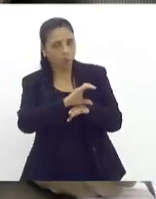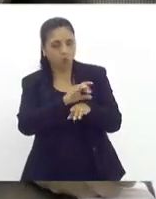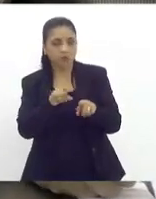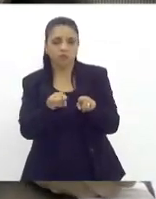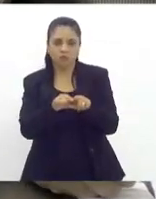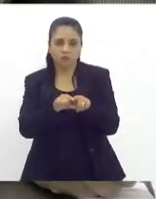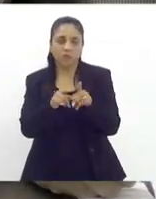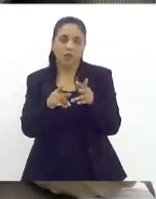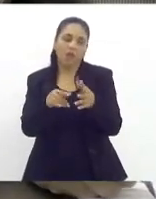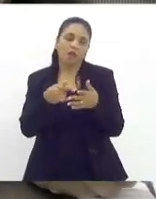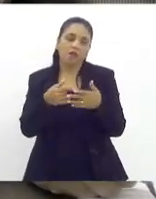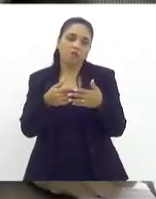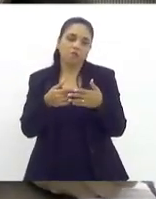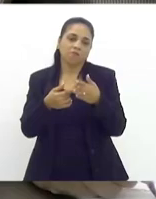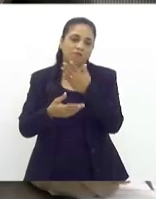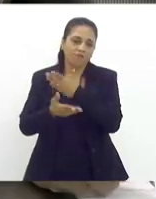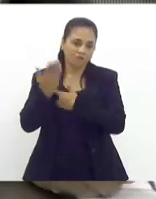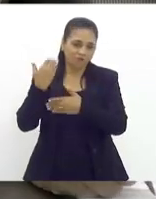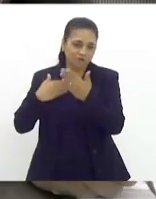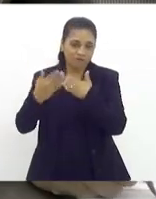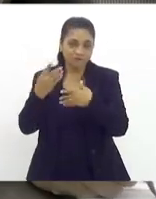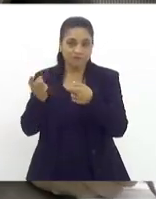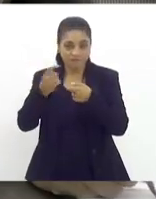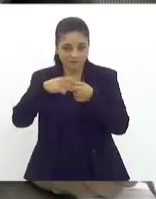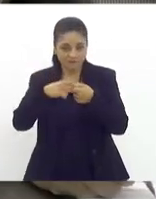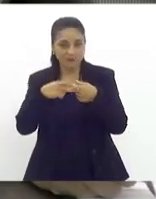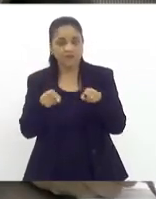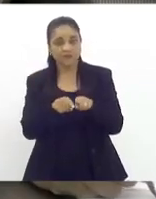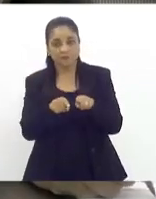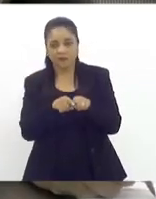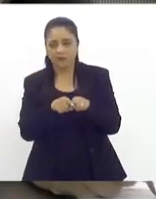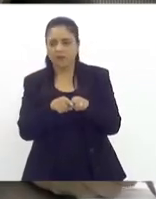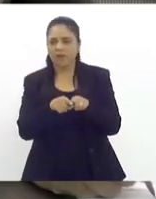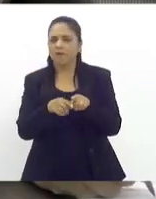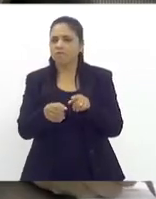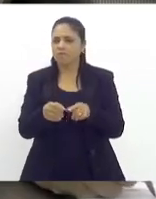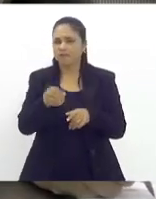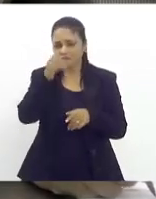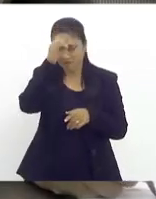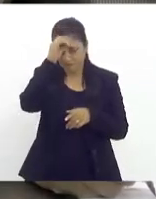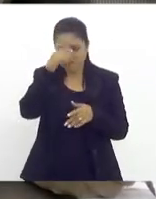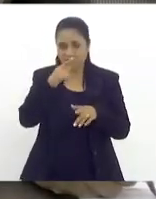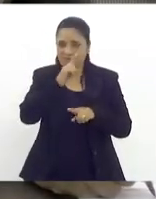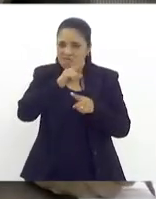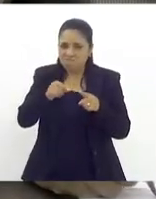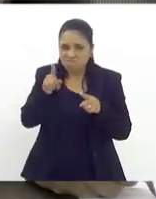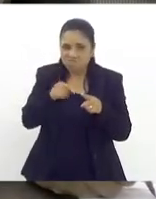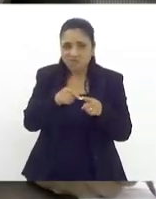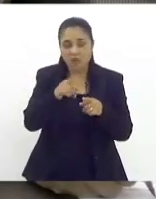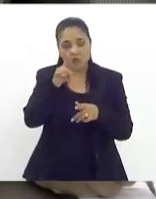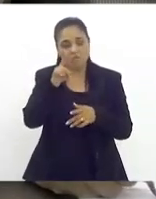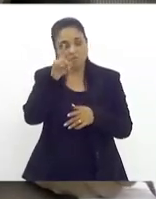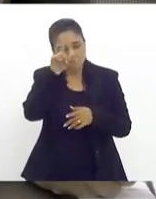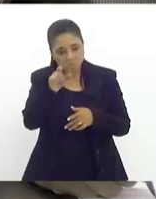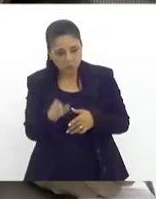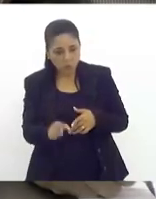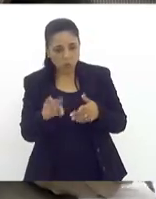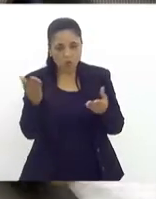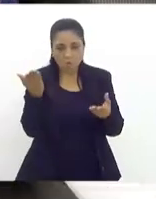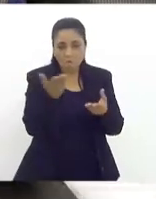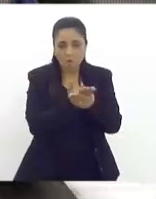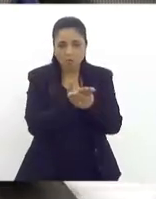não recuaria no princípio da presunção da inocência, de invalidar alguém apenas porque alguém abriu um processo contra ele.